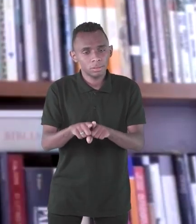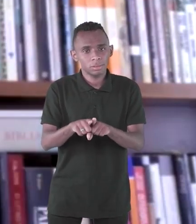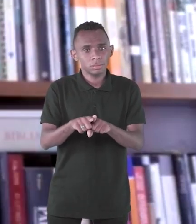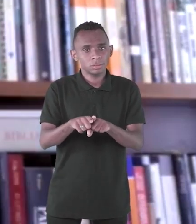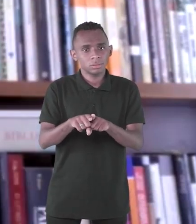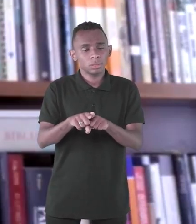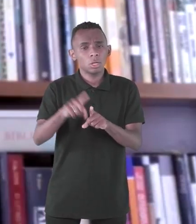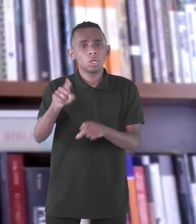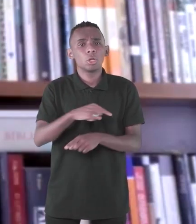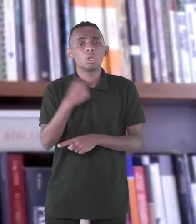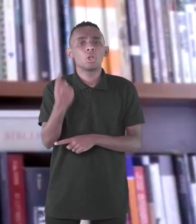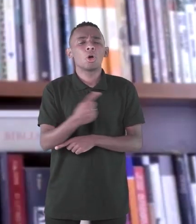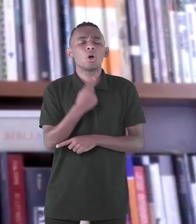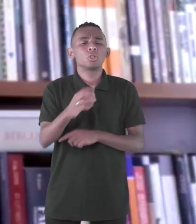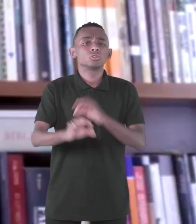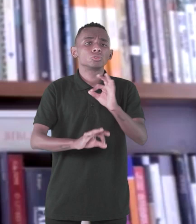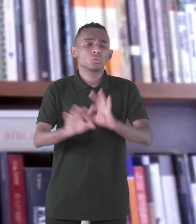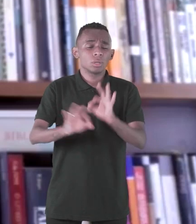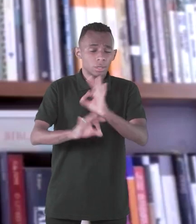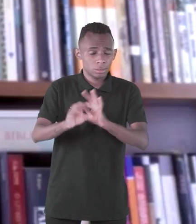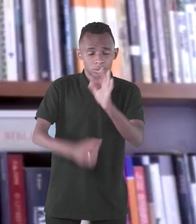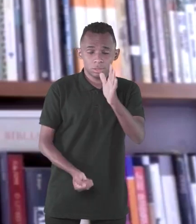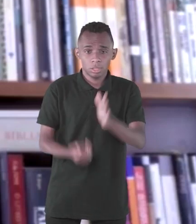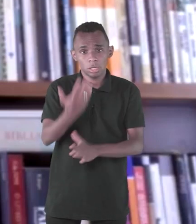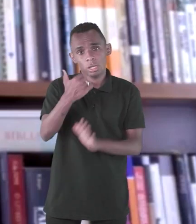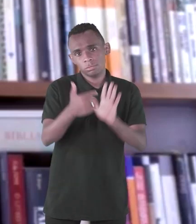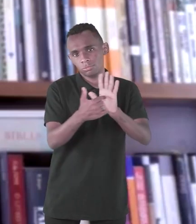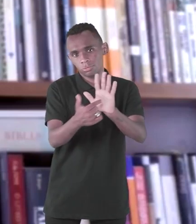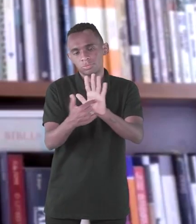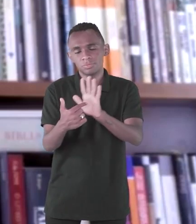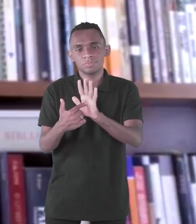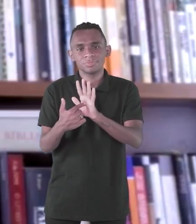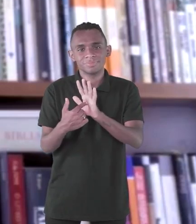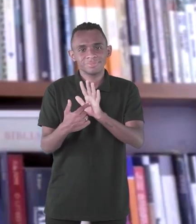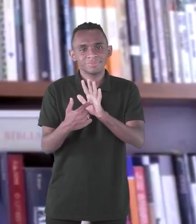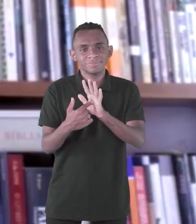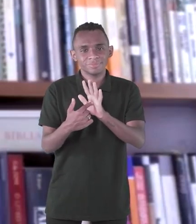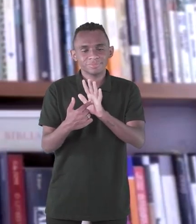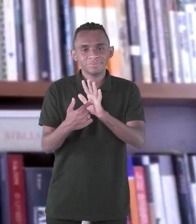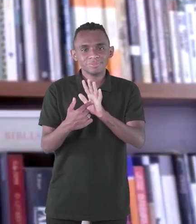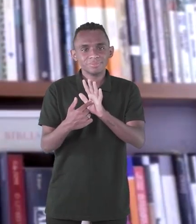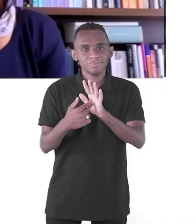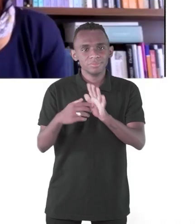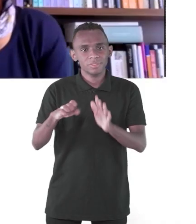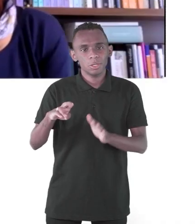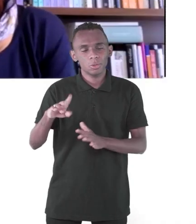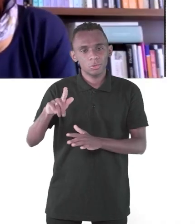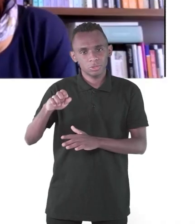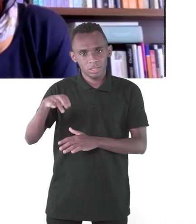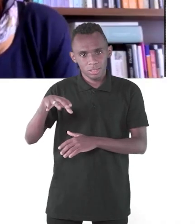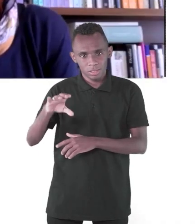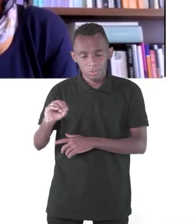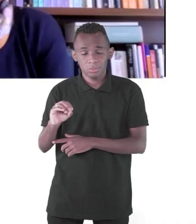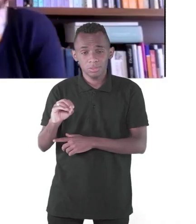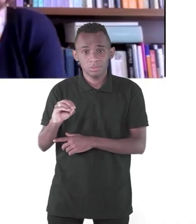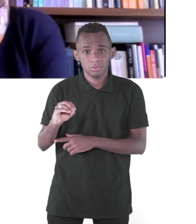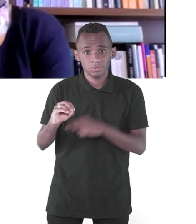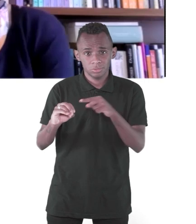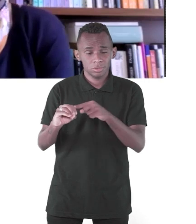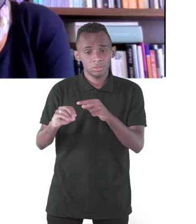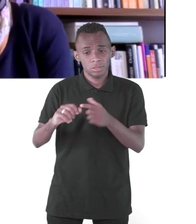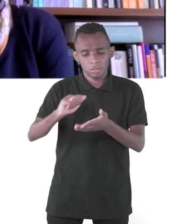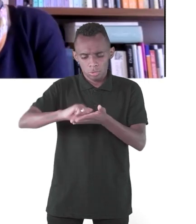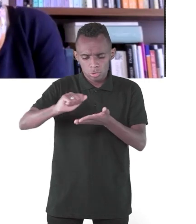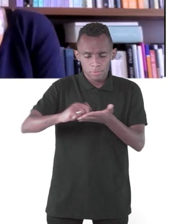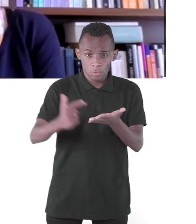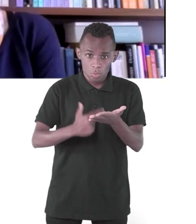Que hoje nós jornalistas somos geradores de conteúdo, né? O Eugênio Butti escreveu nova categoria.